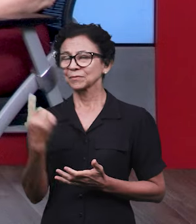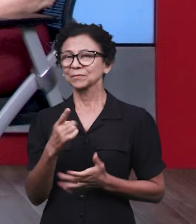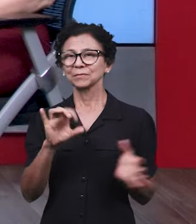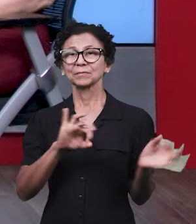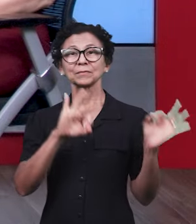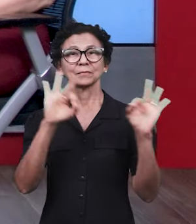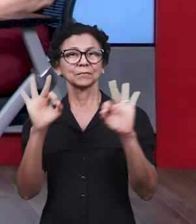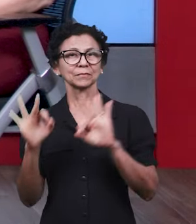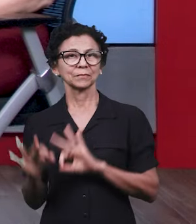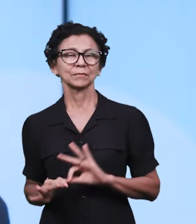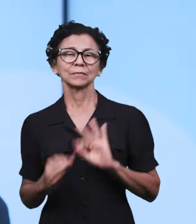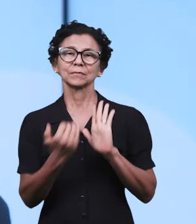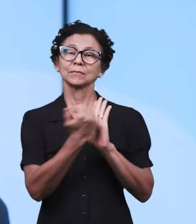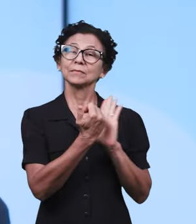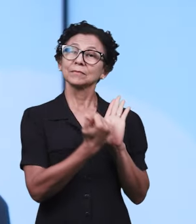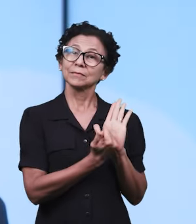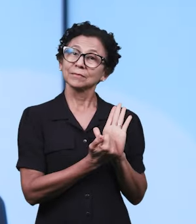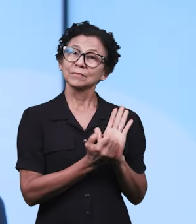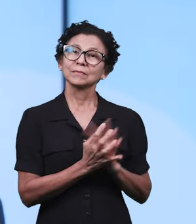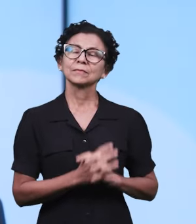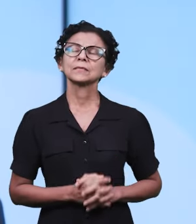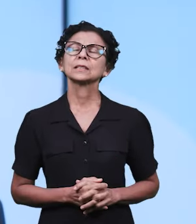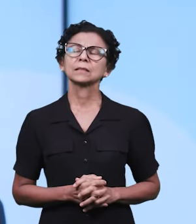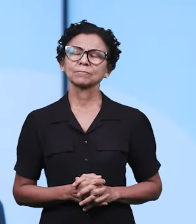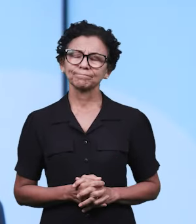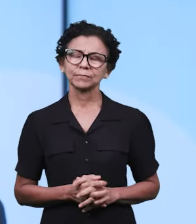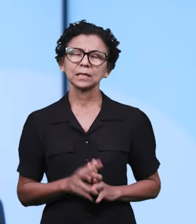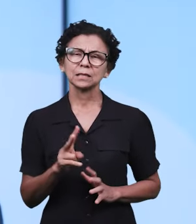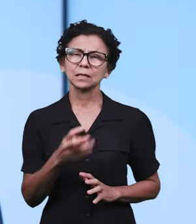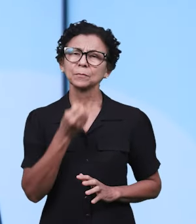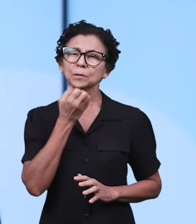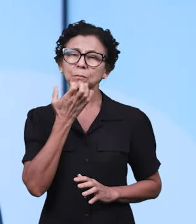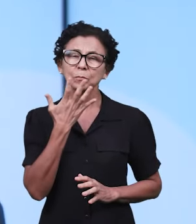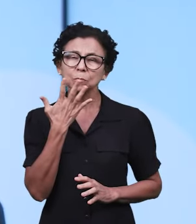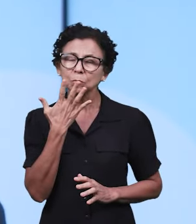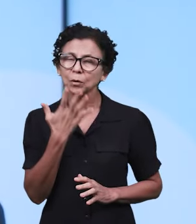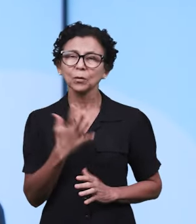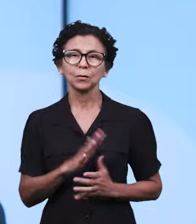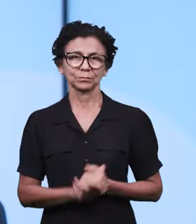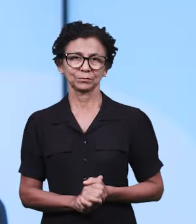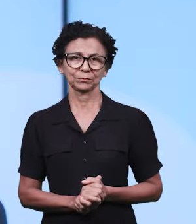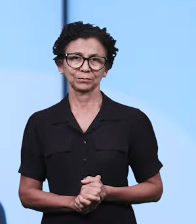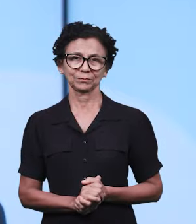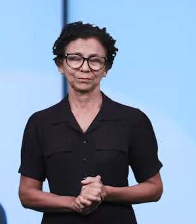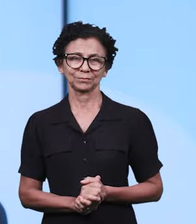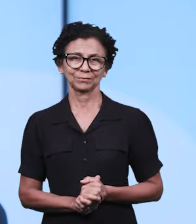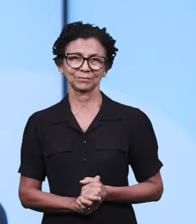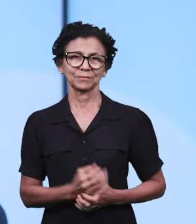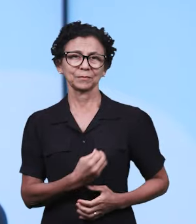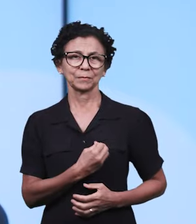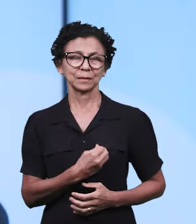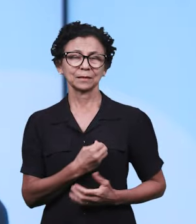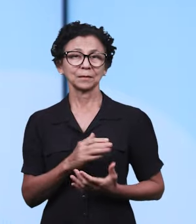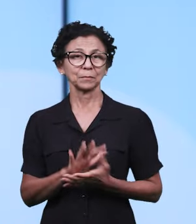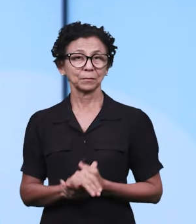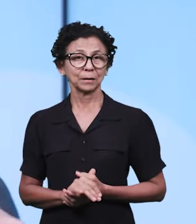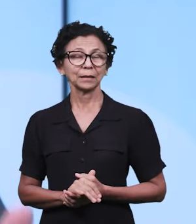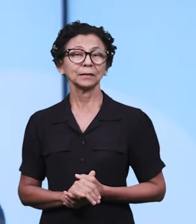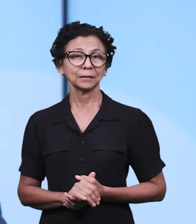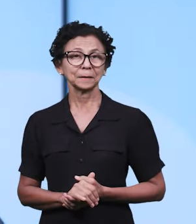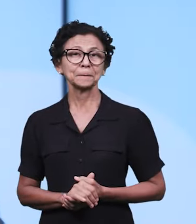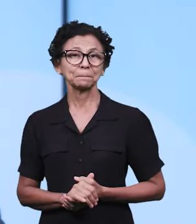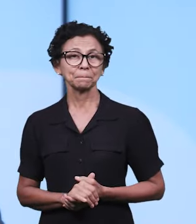assistindo o programa. E eu digo que é sempre bom participar desse programa porque eu aprendo bastante também. Nós, como pastores, precisamos aprender a lidar